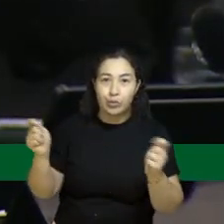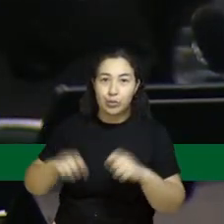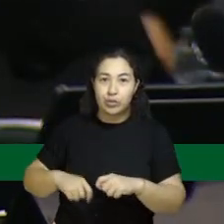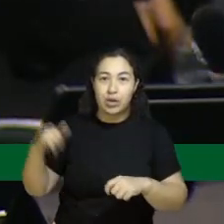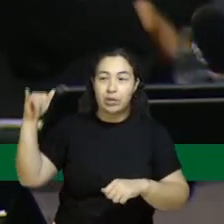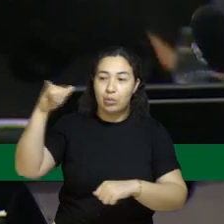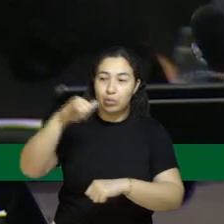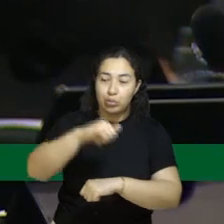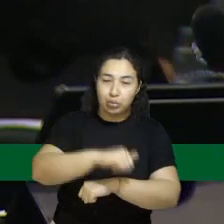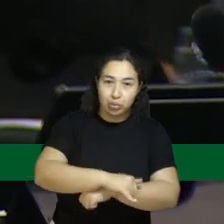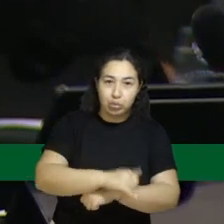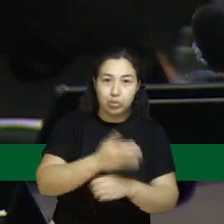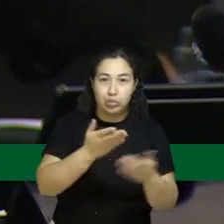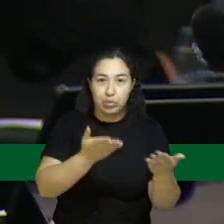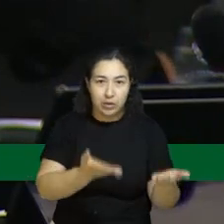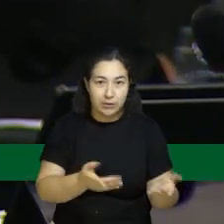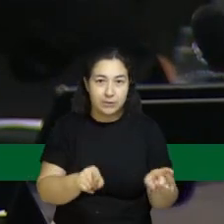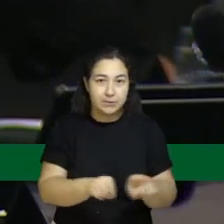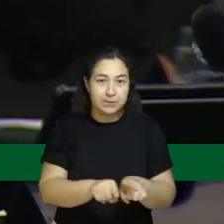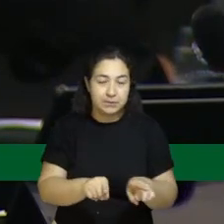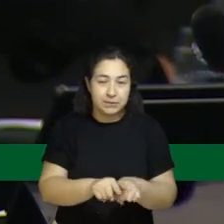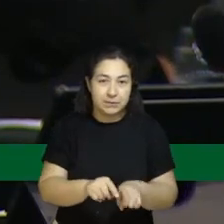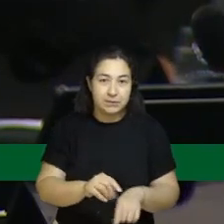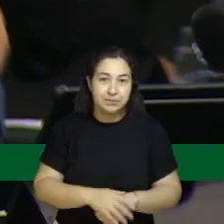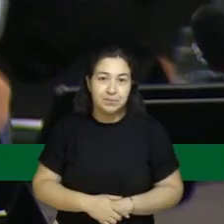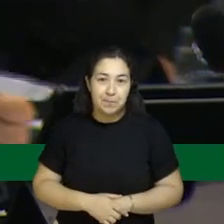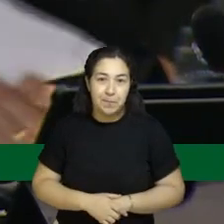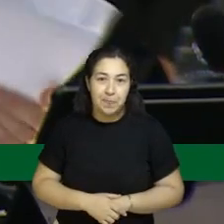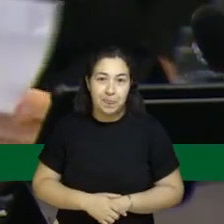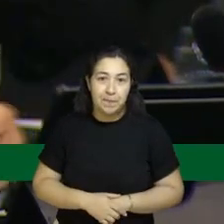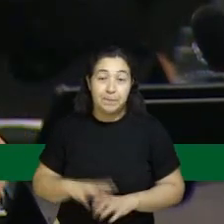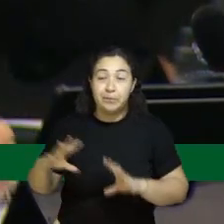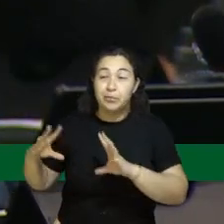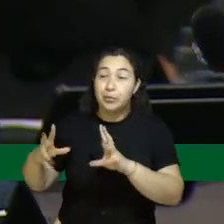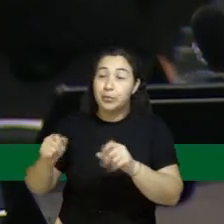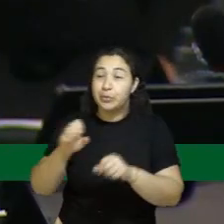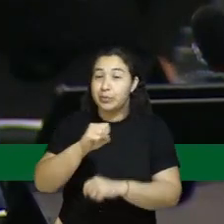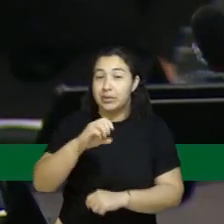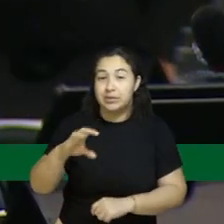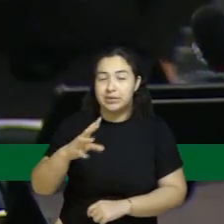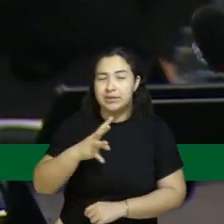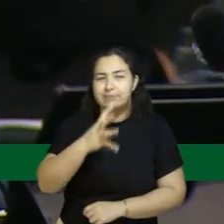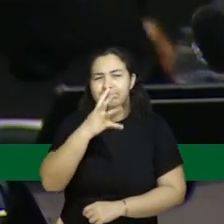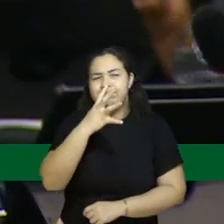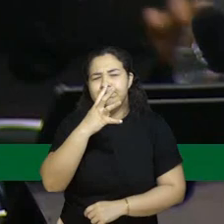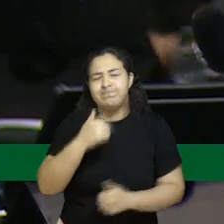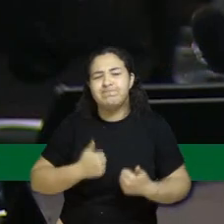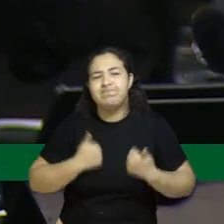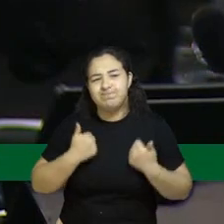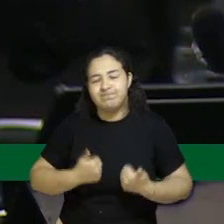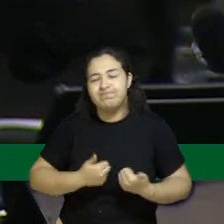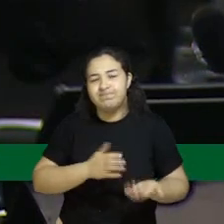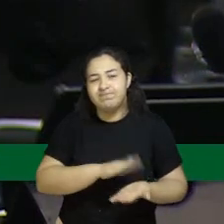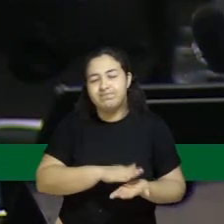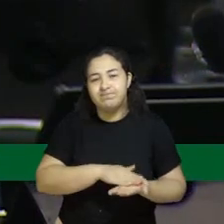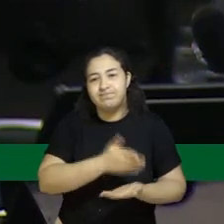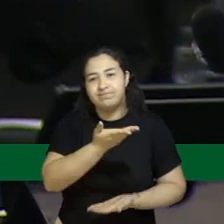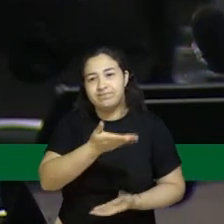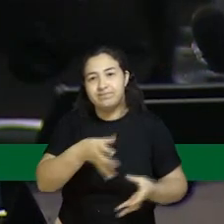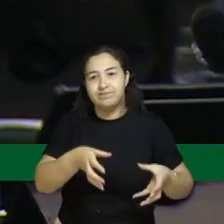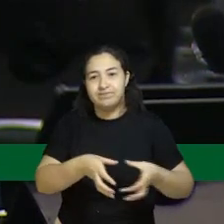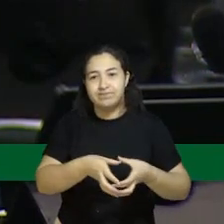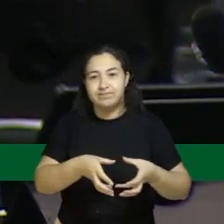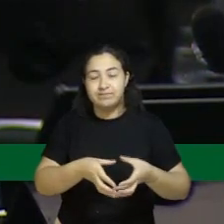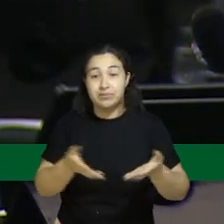é orgulho da região e dos catarinenses. Dito isso, convido para fazer uso da palavra